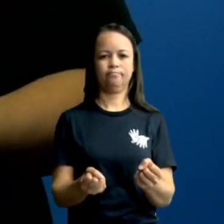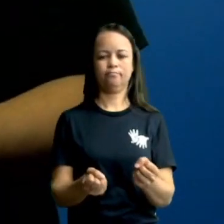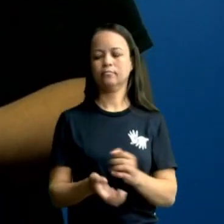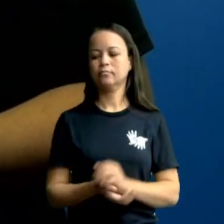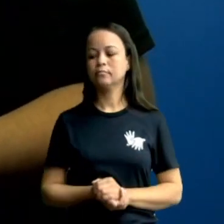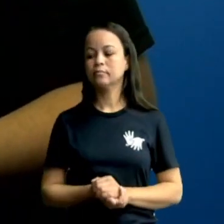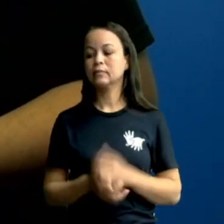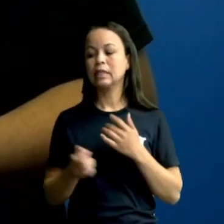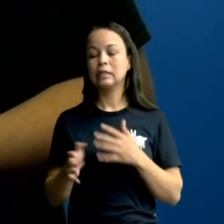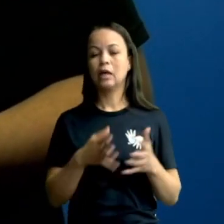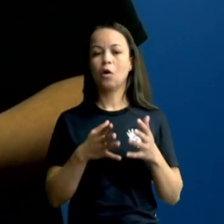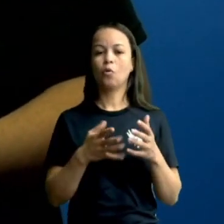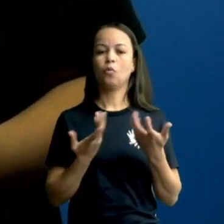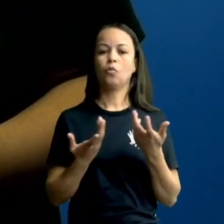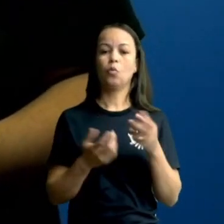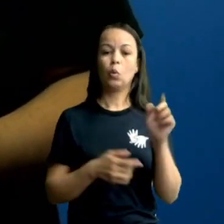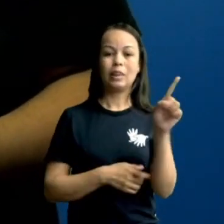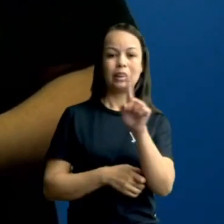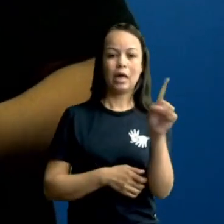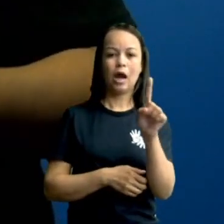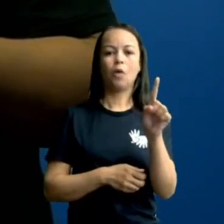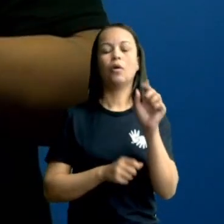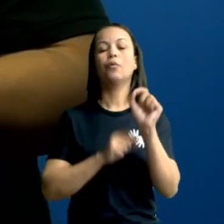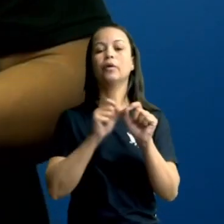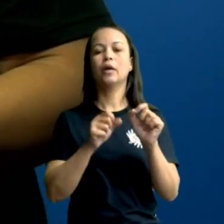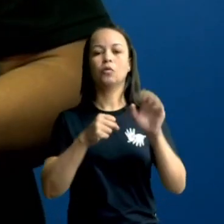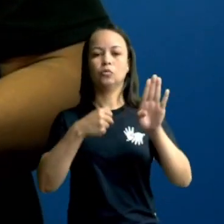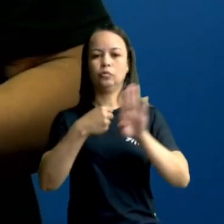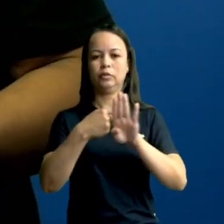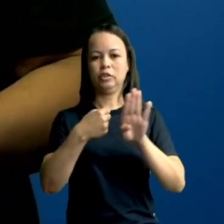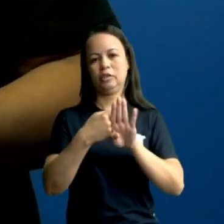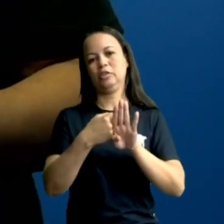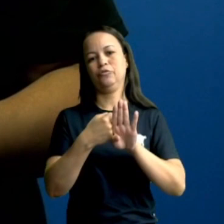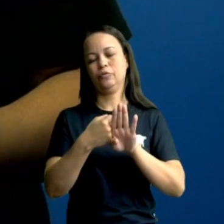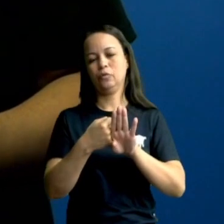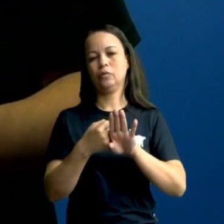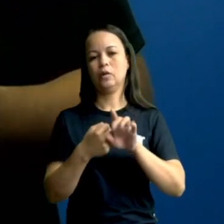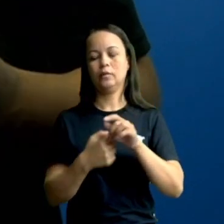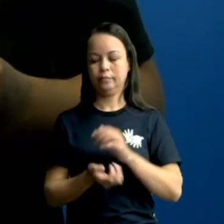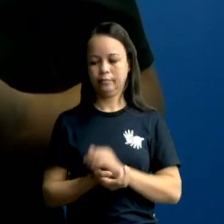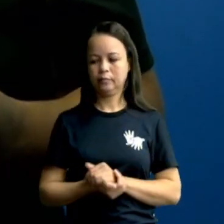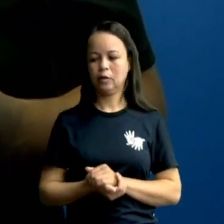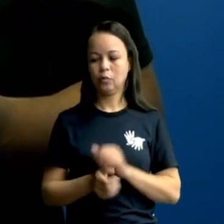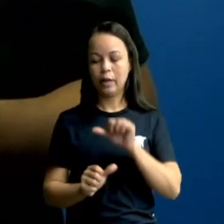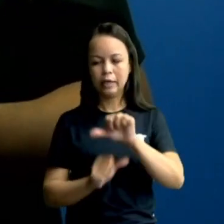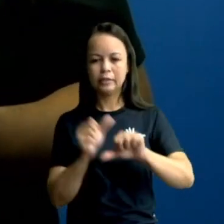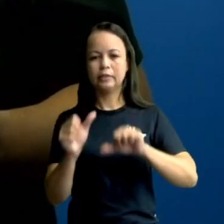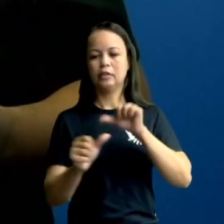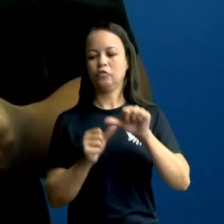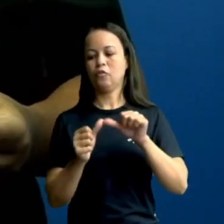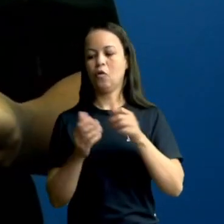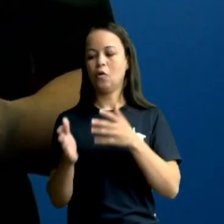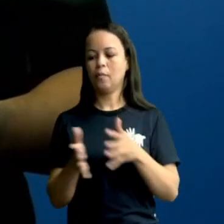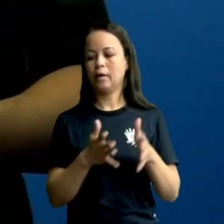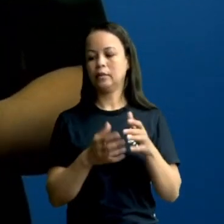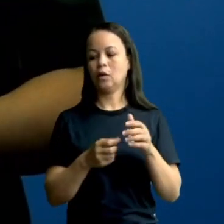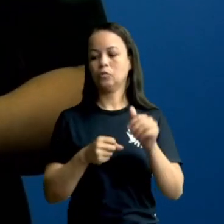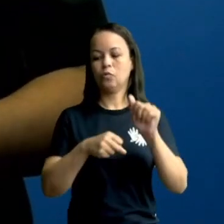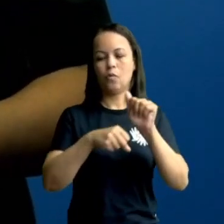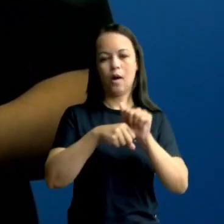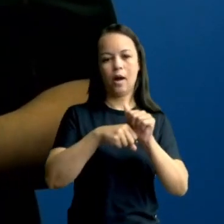torna-se substantivo, né? Um não, tá bom? Não aqui será